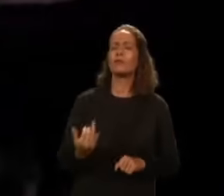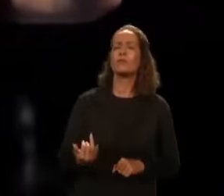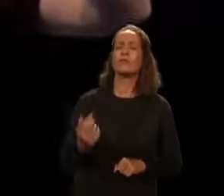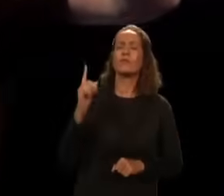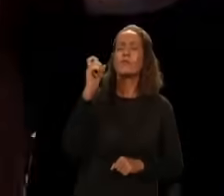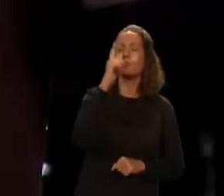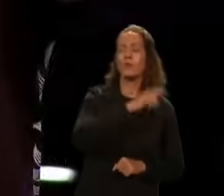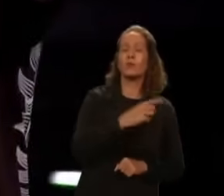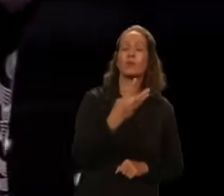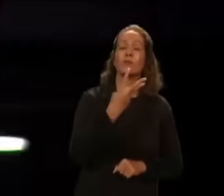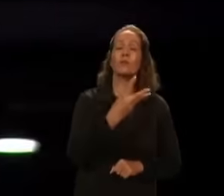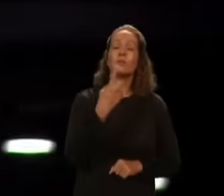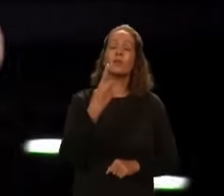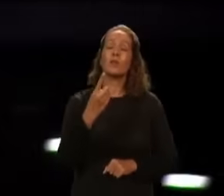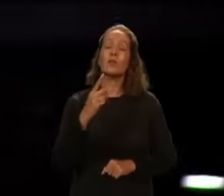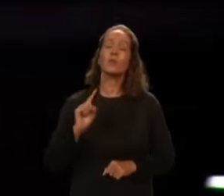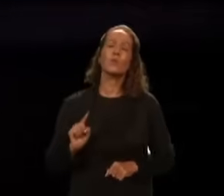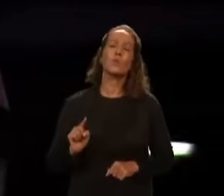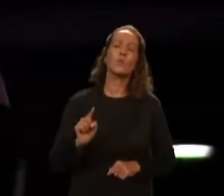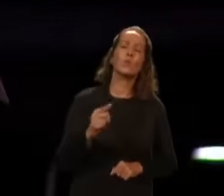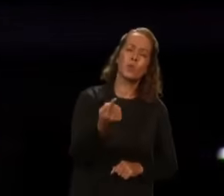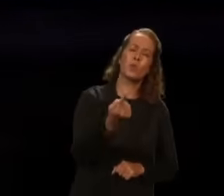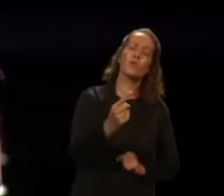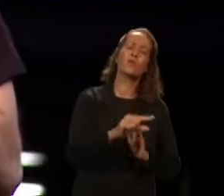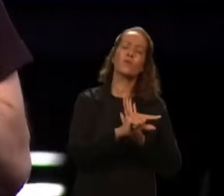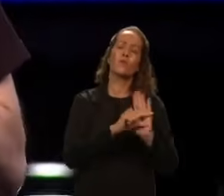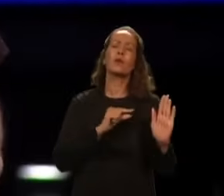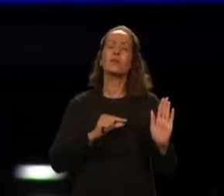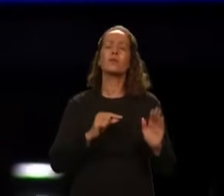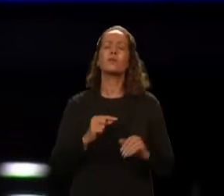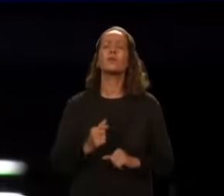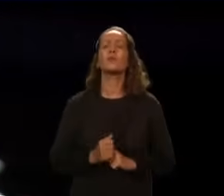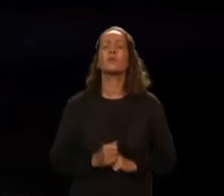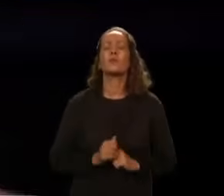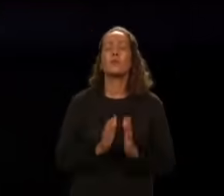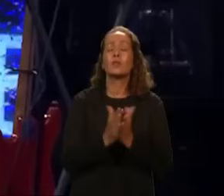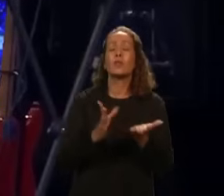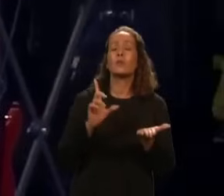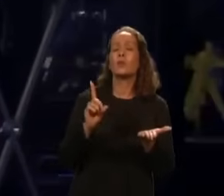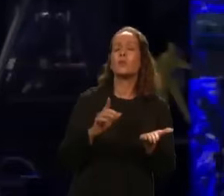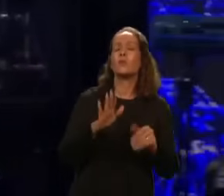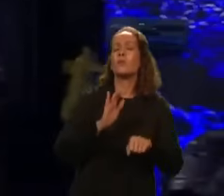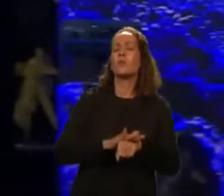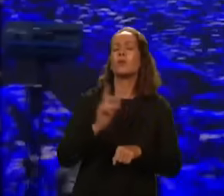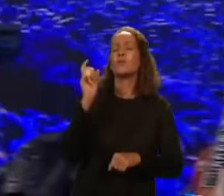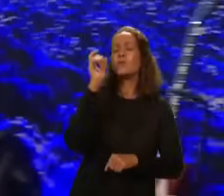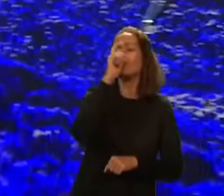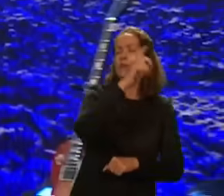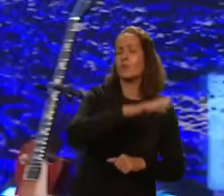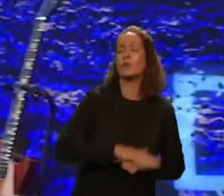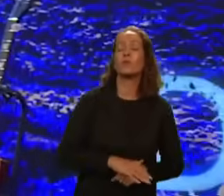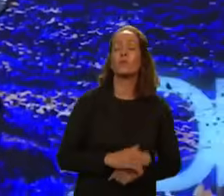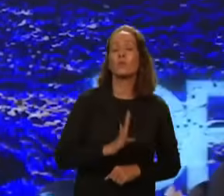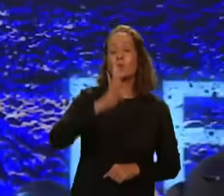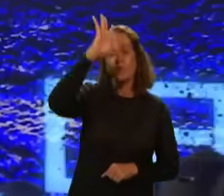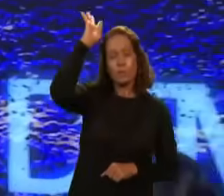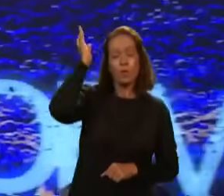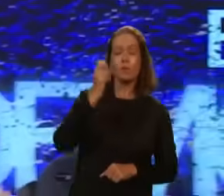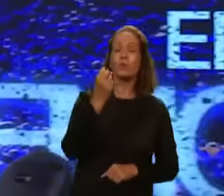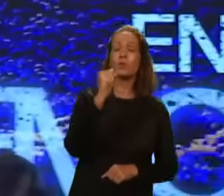mil versos da Bíblia, quase 32 mil. O verso mais difícil, Romanos 8, 28. Todas as